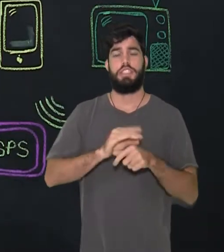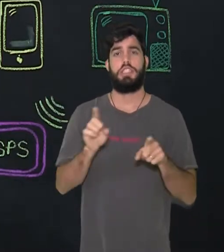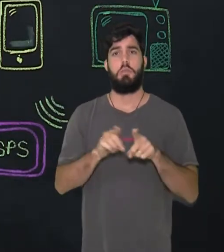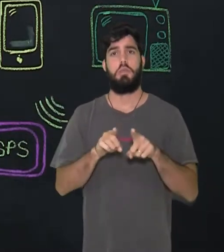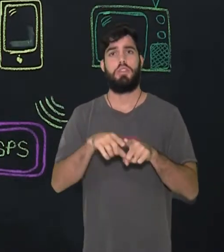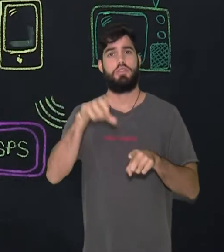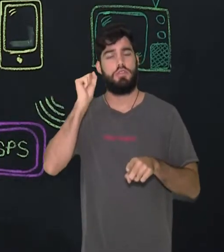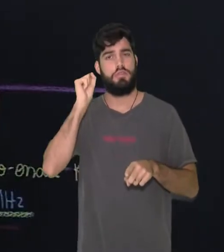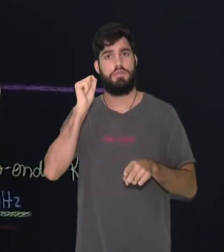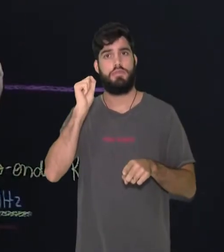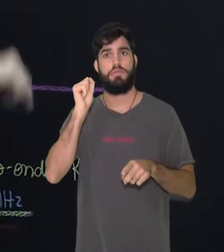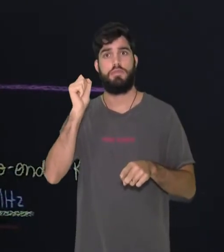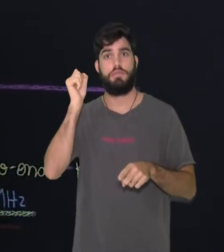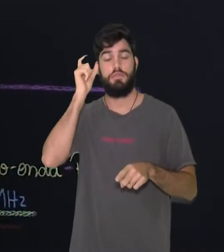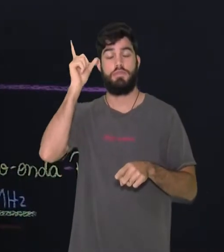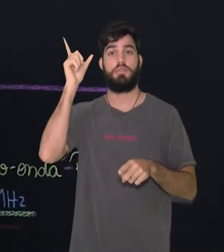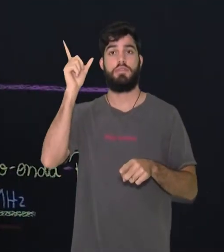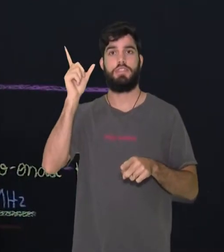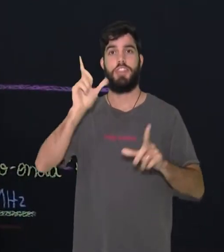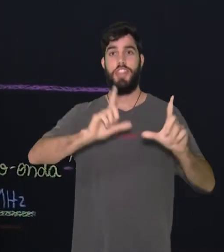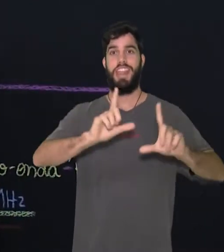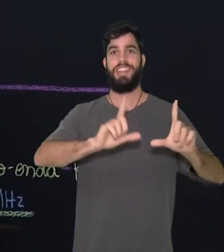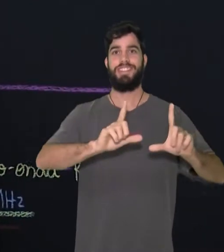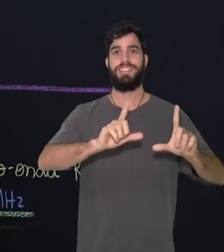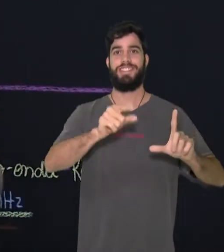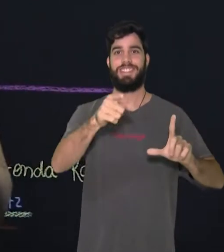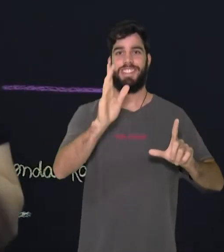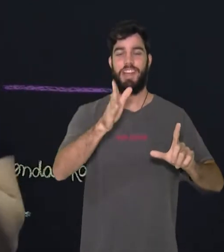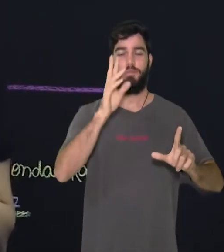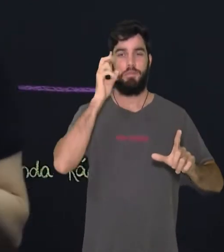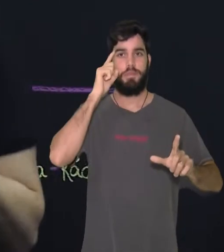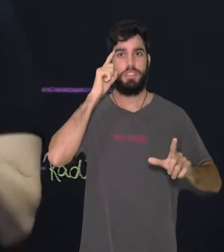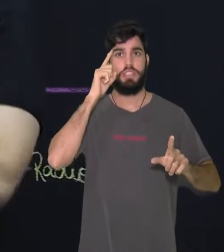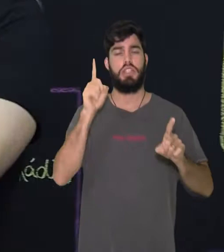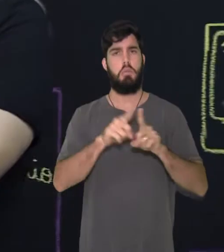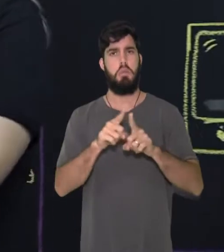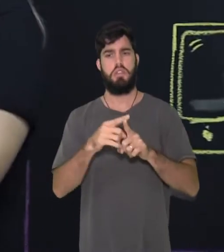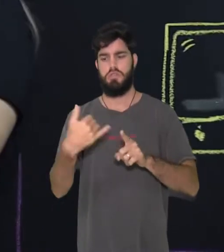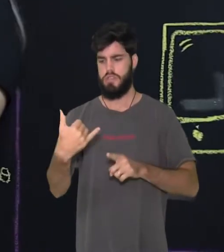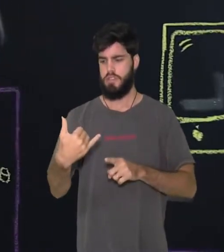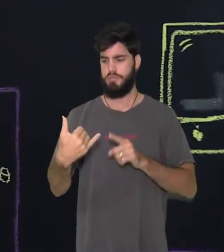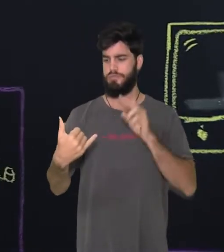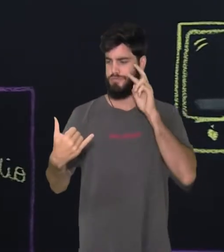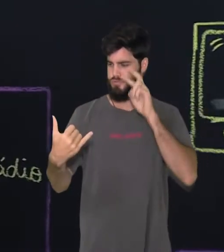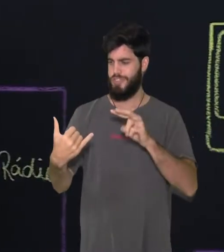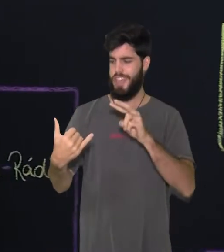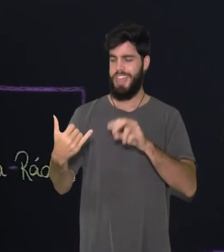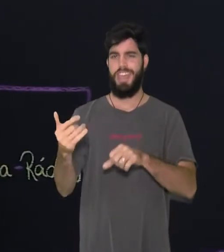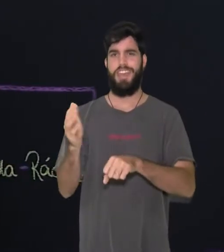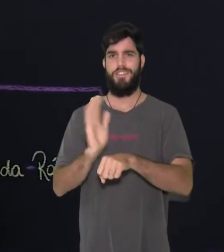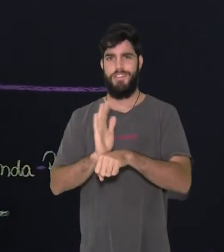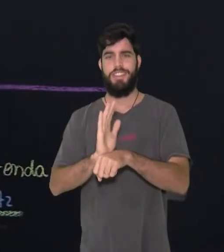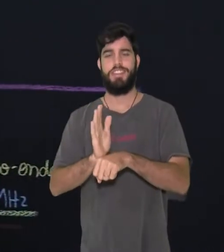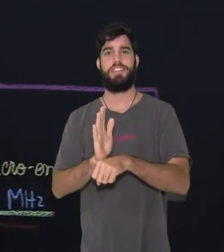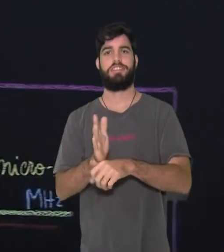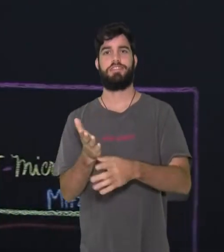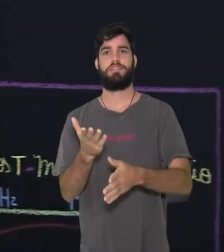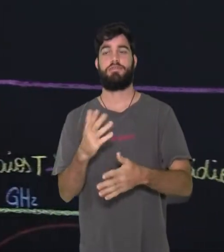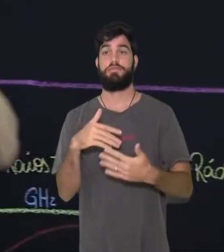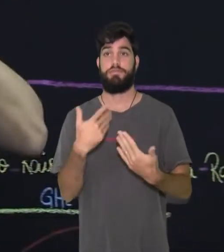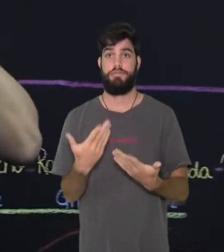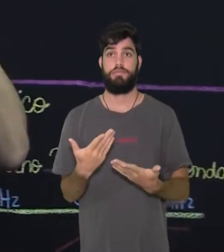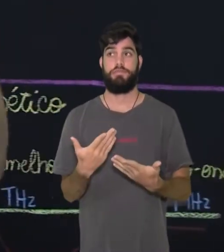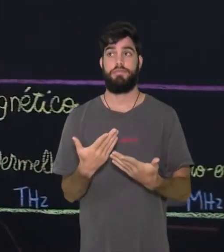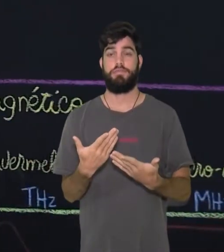que de imediato você vai pensar quem? Uma televisão, por exemplo. Ah, o celular também. Você vai lá assistir o seu videozinho, né? Enfim,